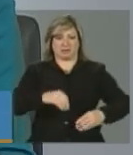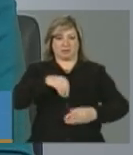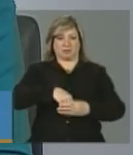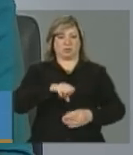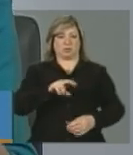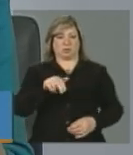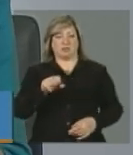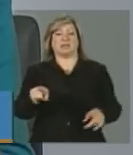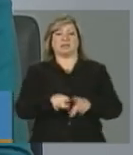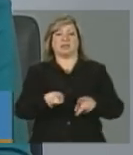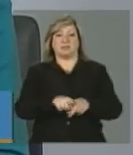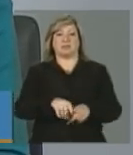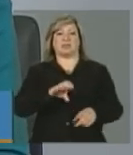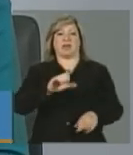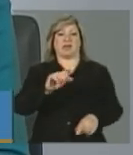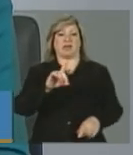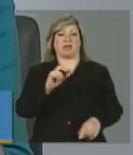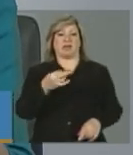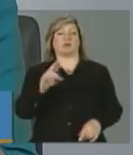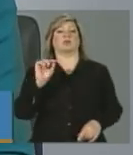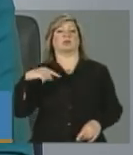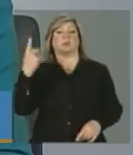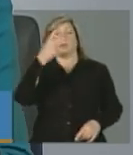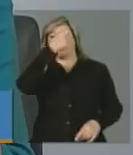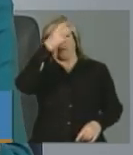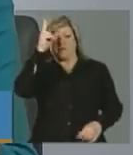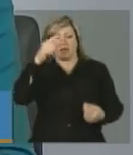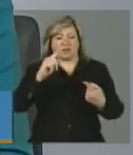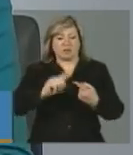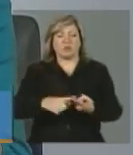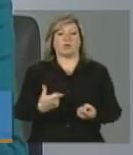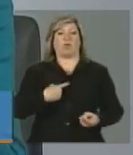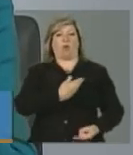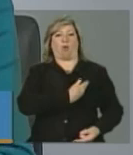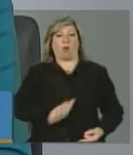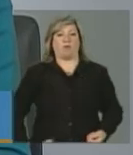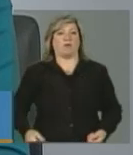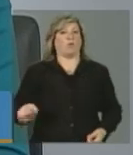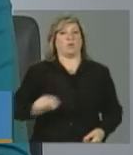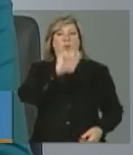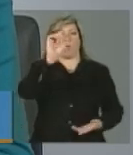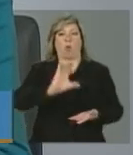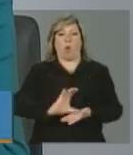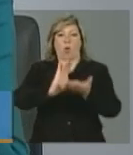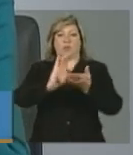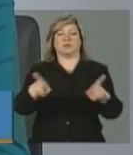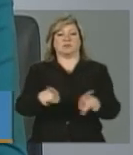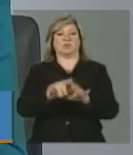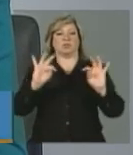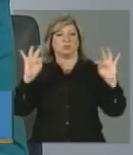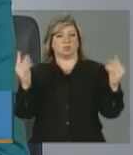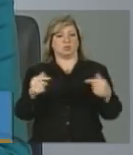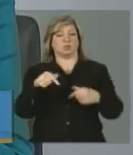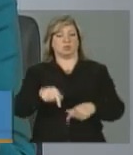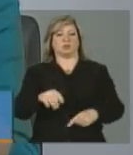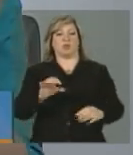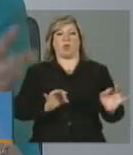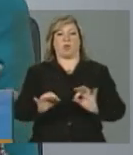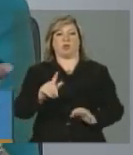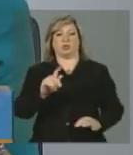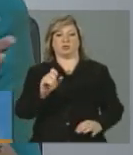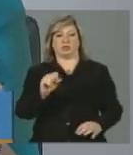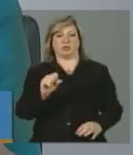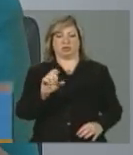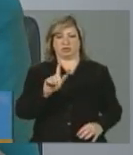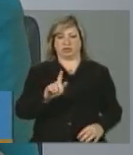o cadastro dos órgãos governamentais, que são as prefeituras, os governos, os conselhos, os órgãos gestores e também